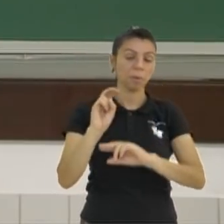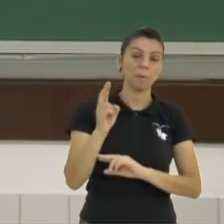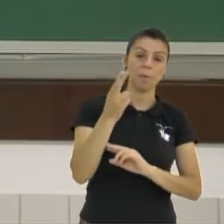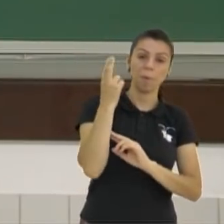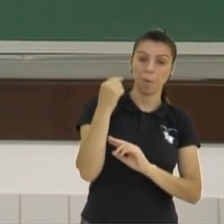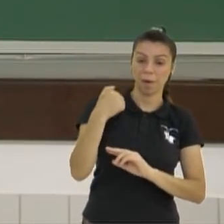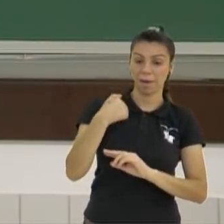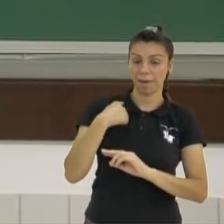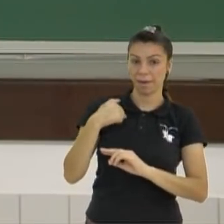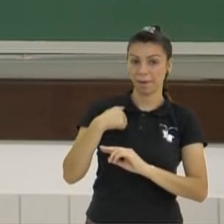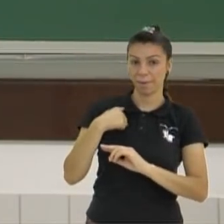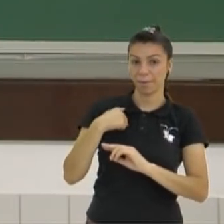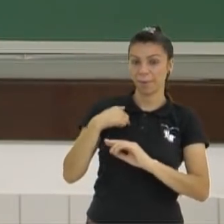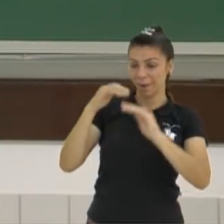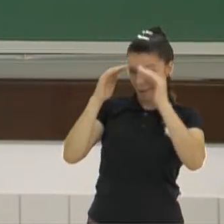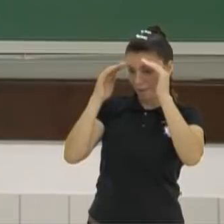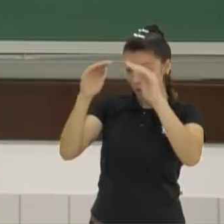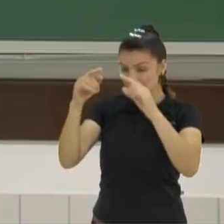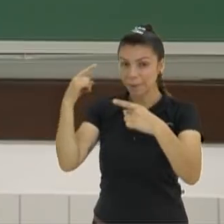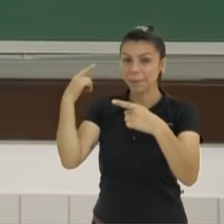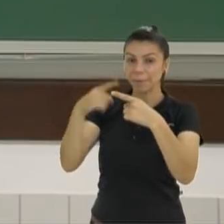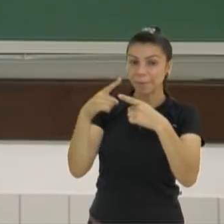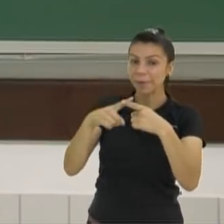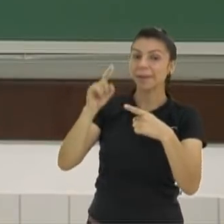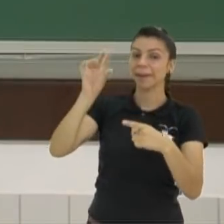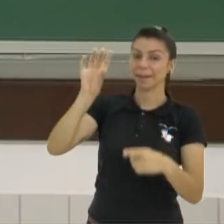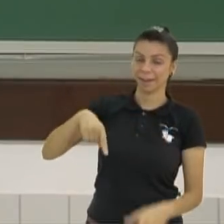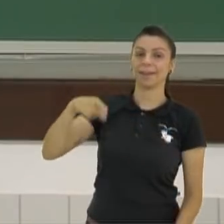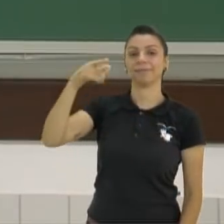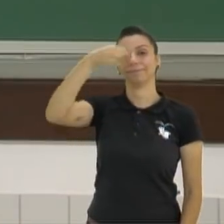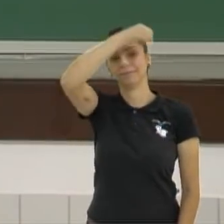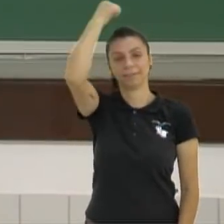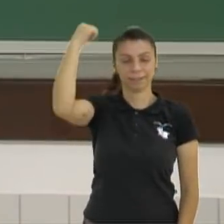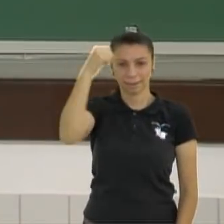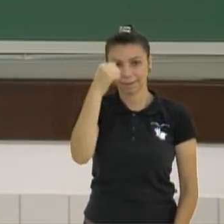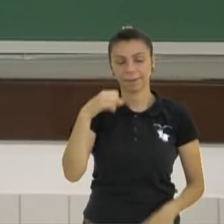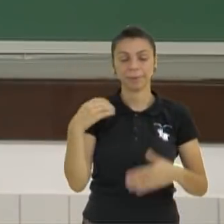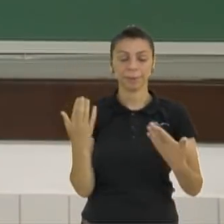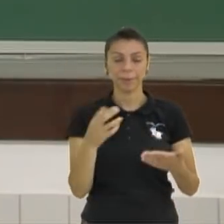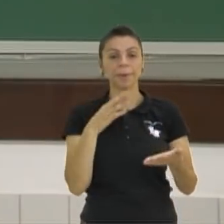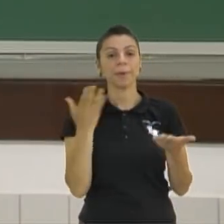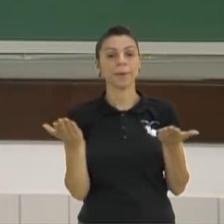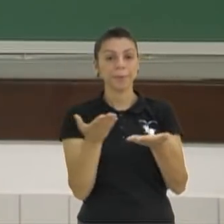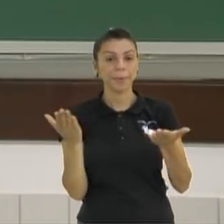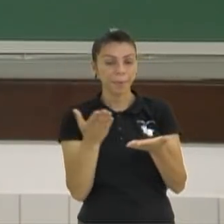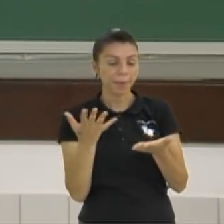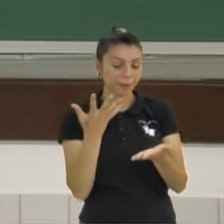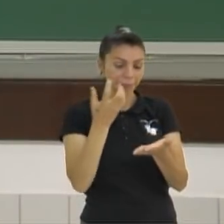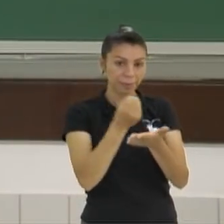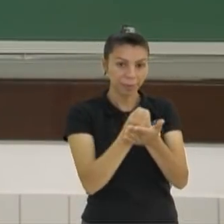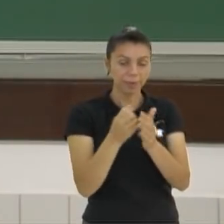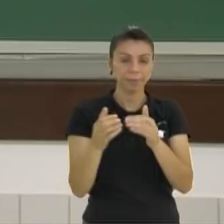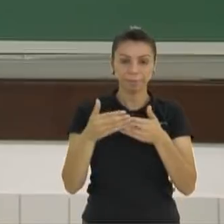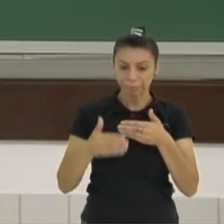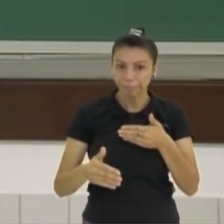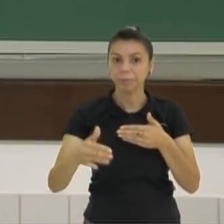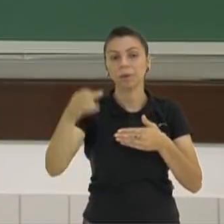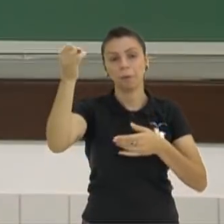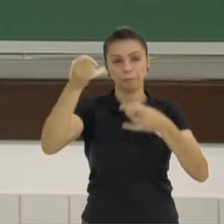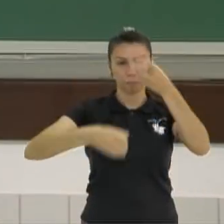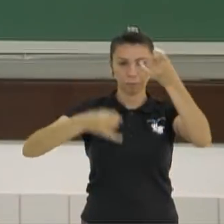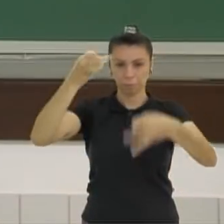é sagrado? Anote essas questões no seu caderno e nós vamos procurar conversar sobre elas no decorrer da nossa